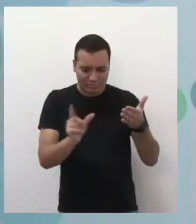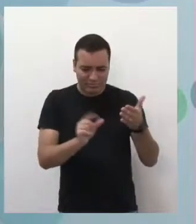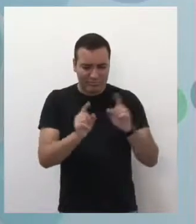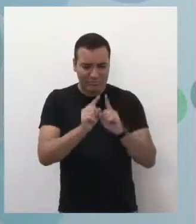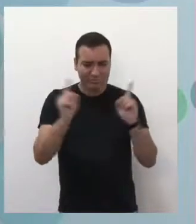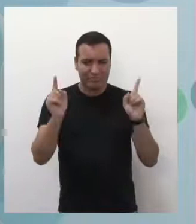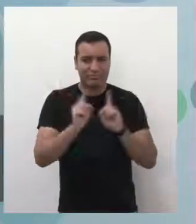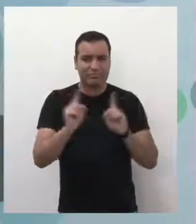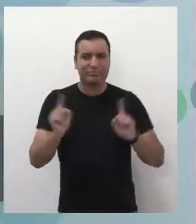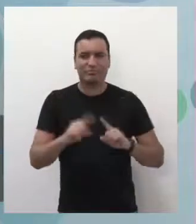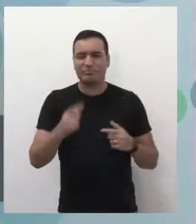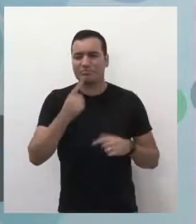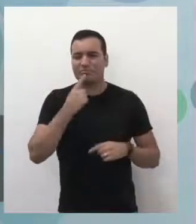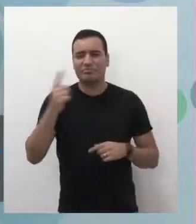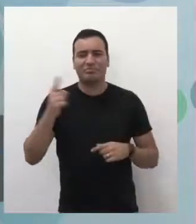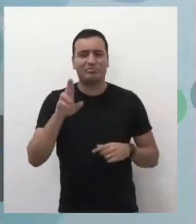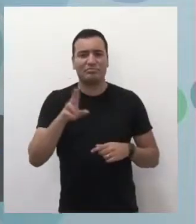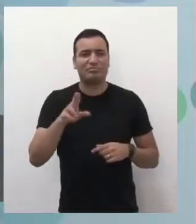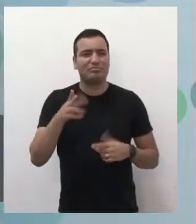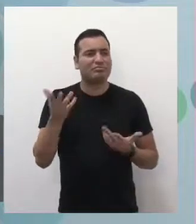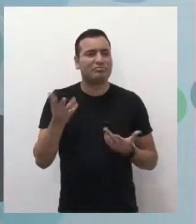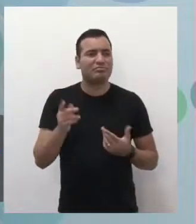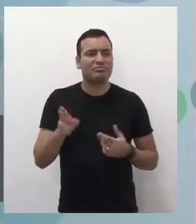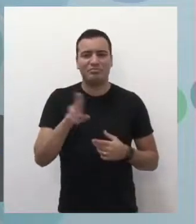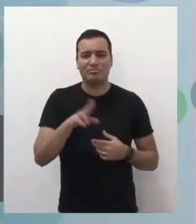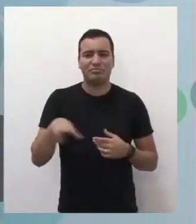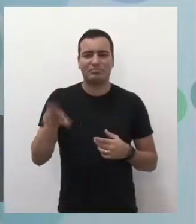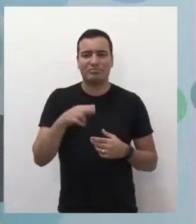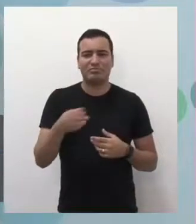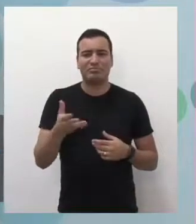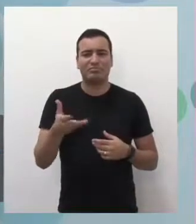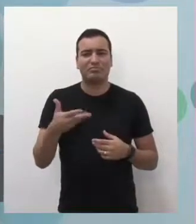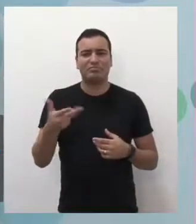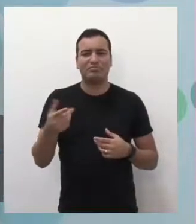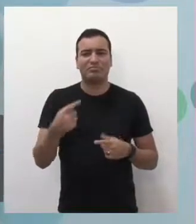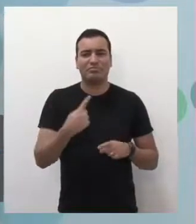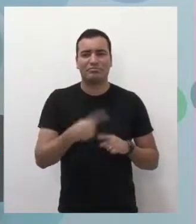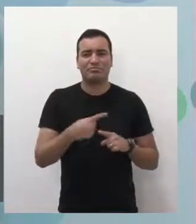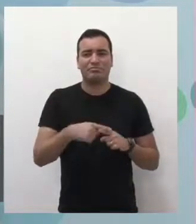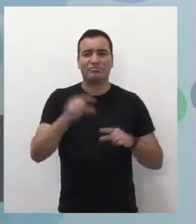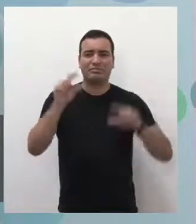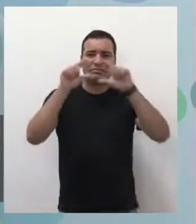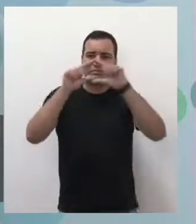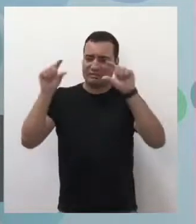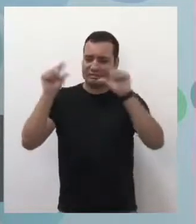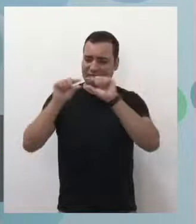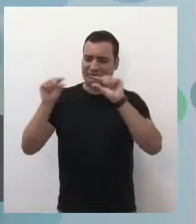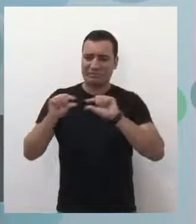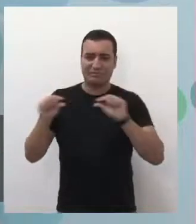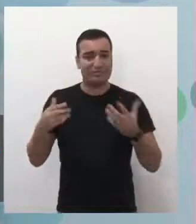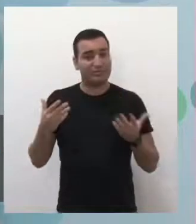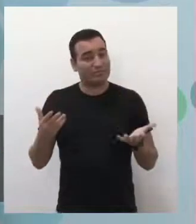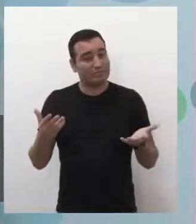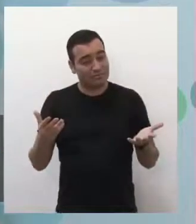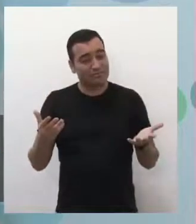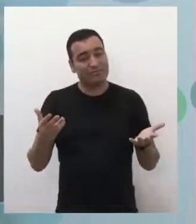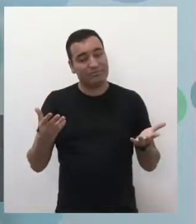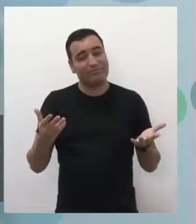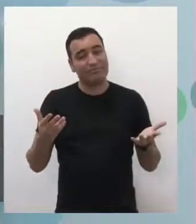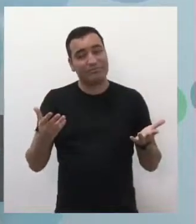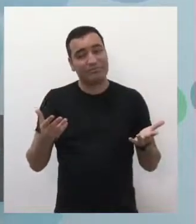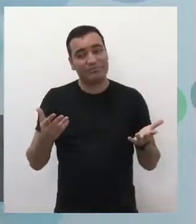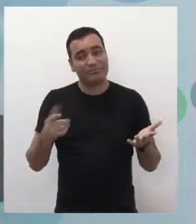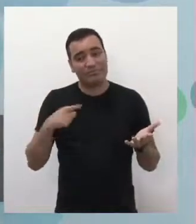O Magno falou que consumo é só potência, energia. O que é esses negócios aí? Os negócios é assim, isso